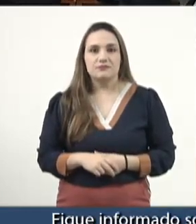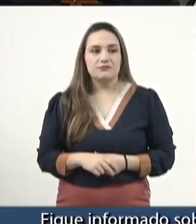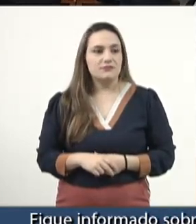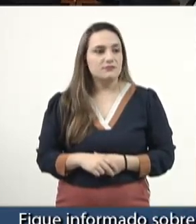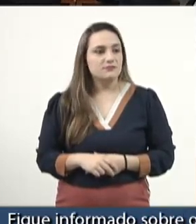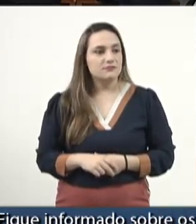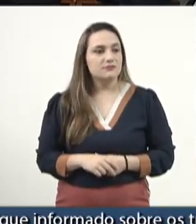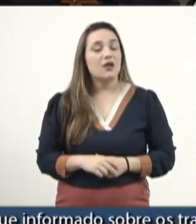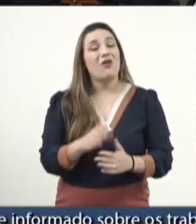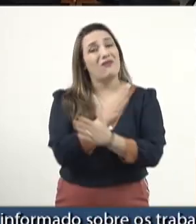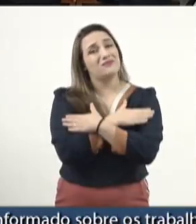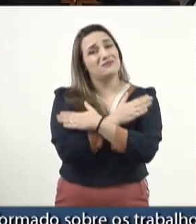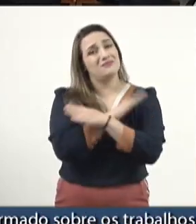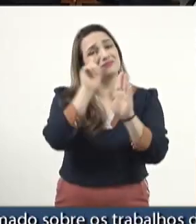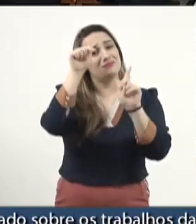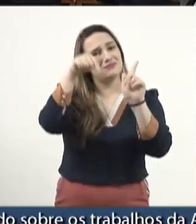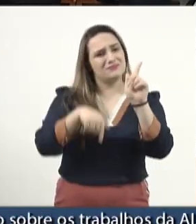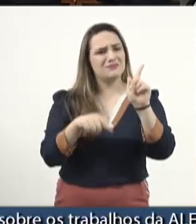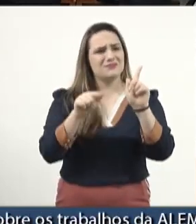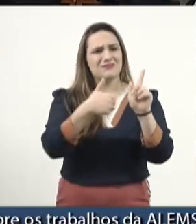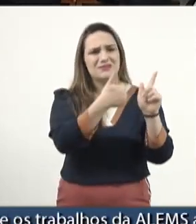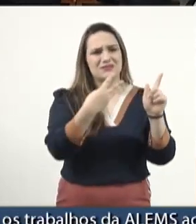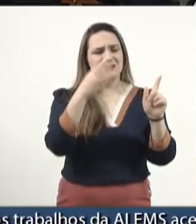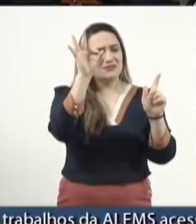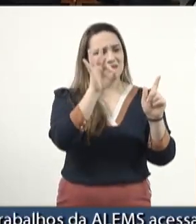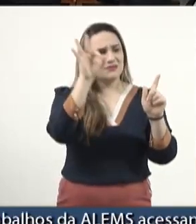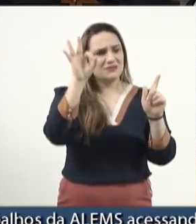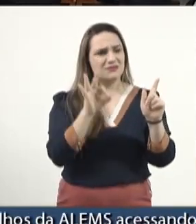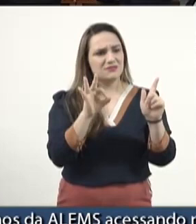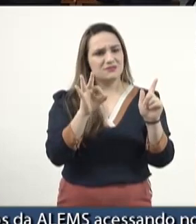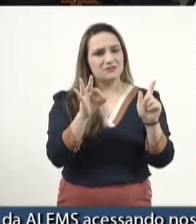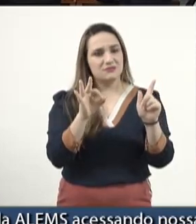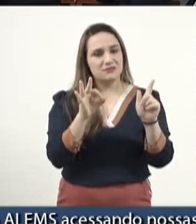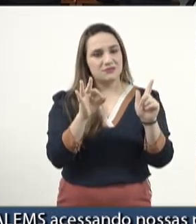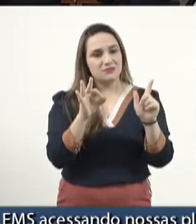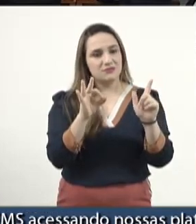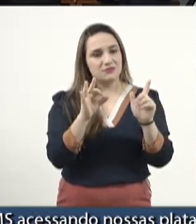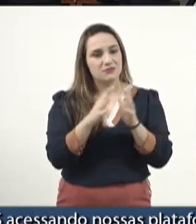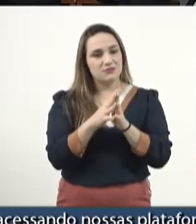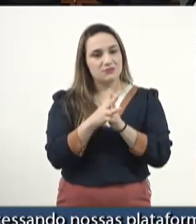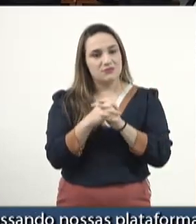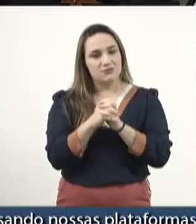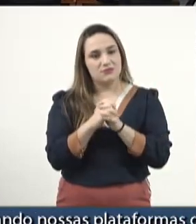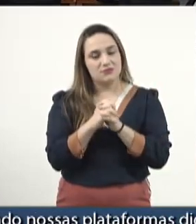O desemprego no governo Bolsonaro era 13%, deputado. Não, senhor.